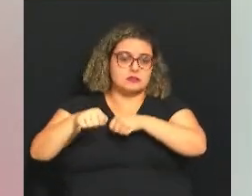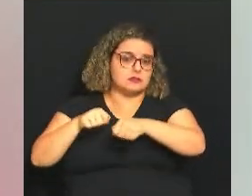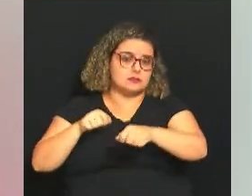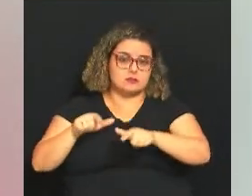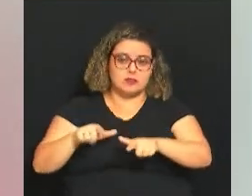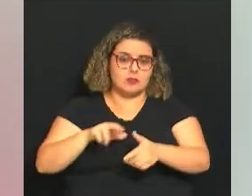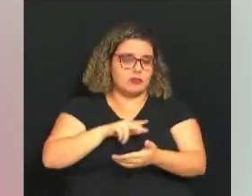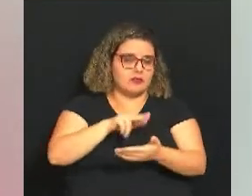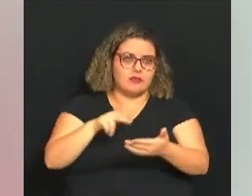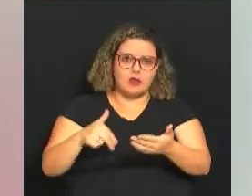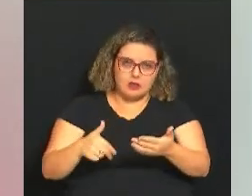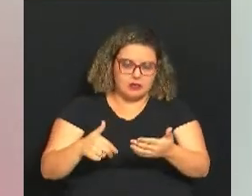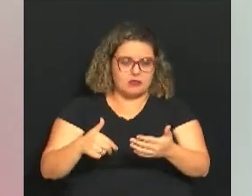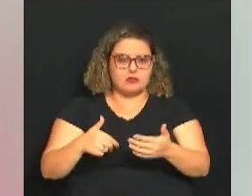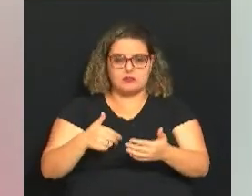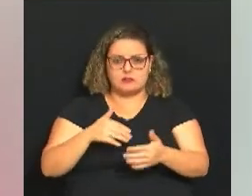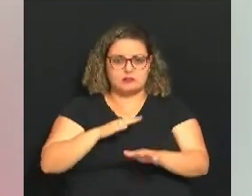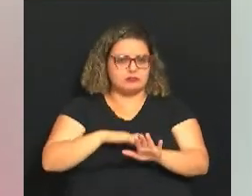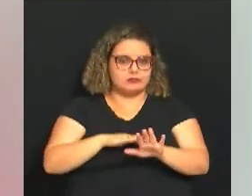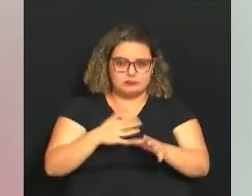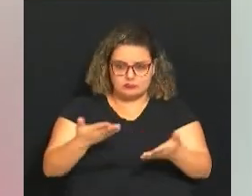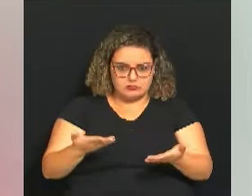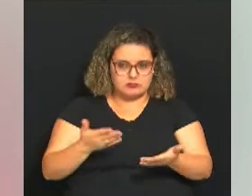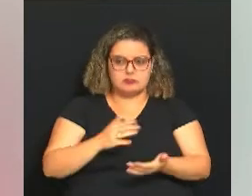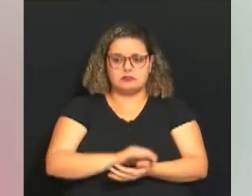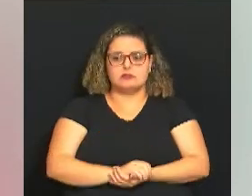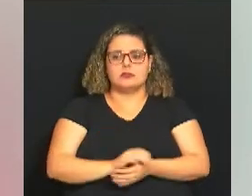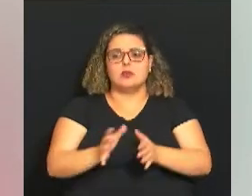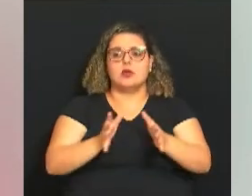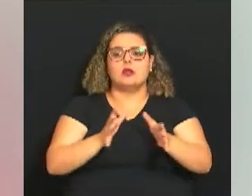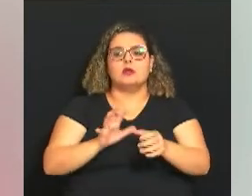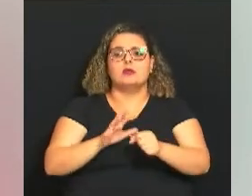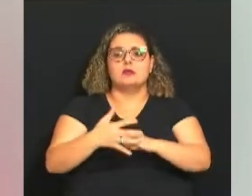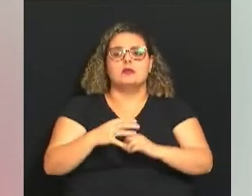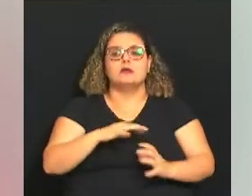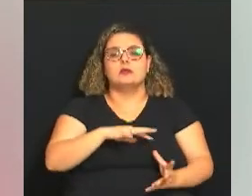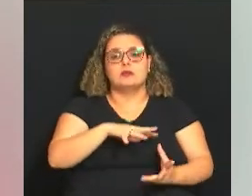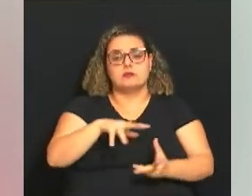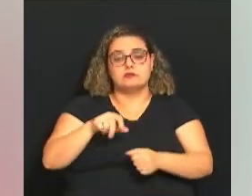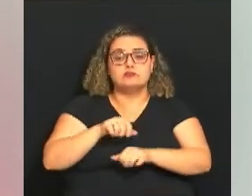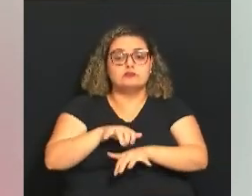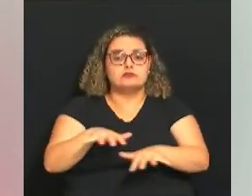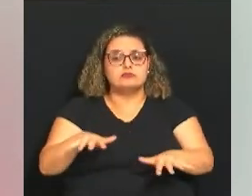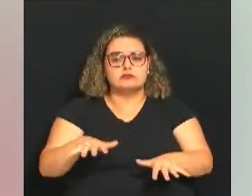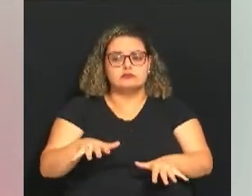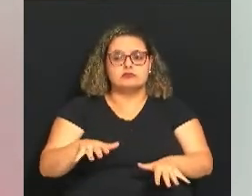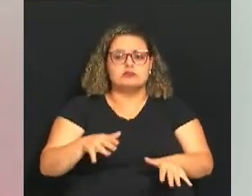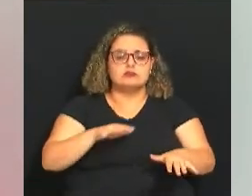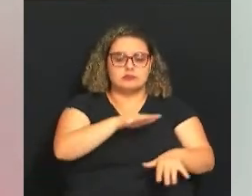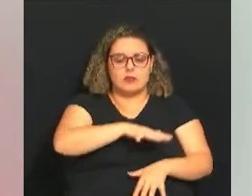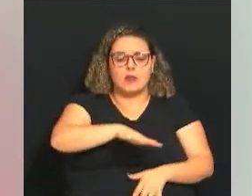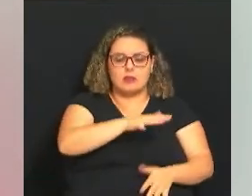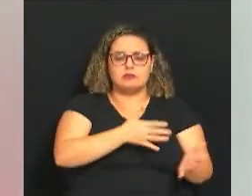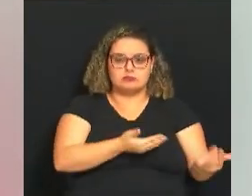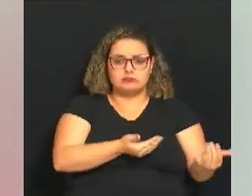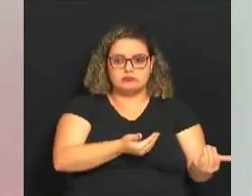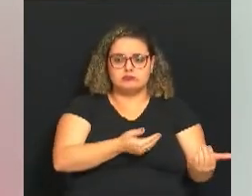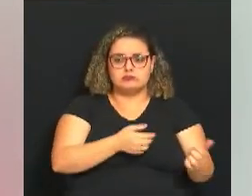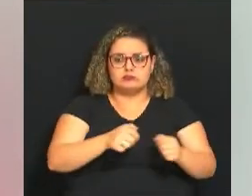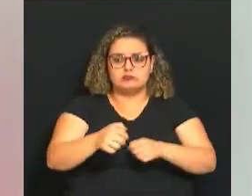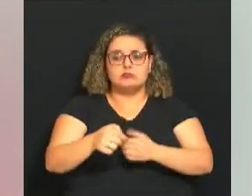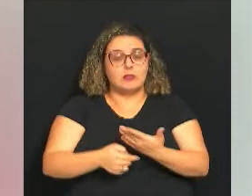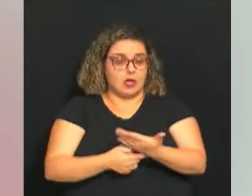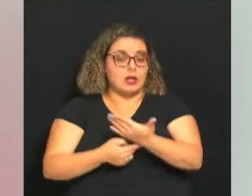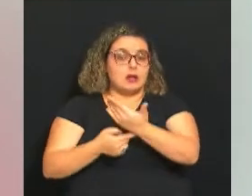Então, nesse momento de pandemia, de crise, de desemprego, principalmente a população mais jovem, a área da tecnologia pode ser